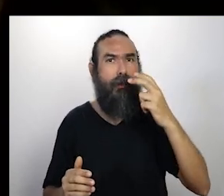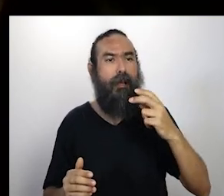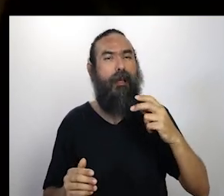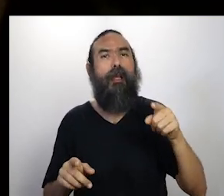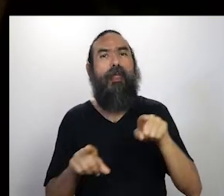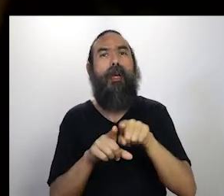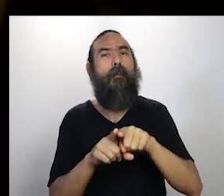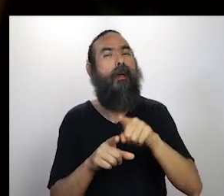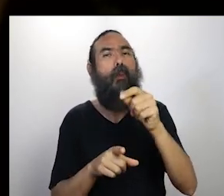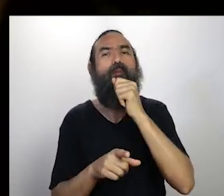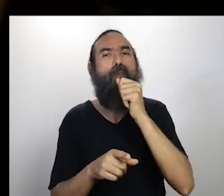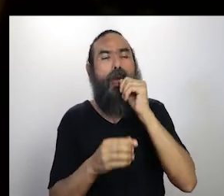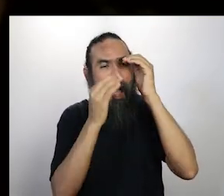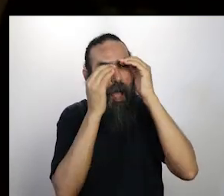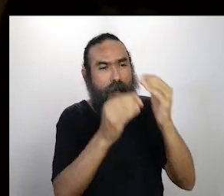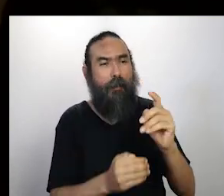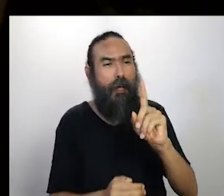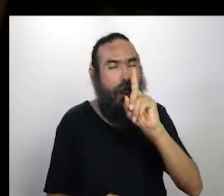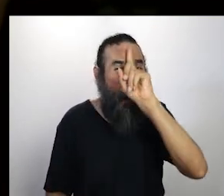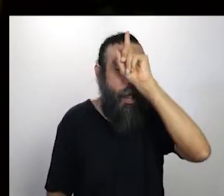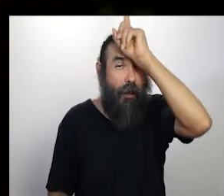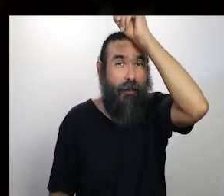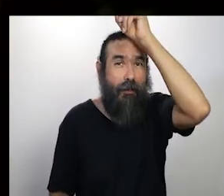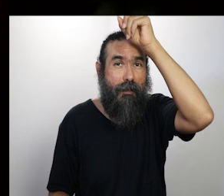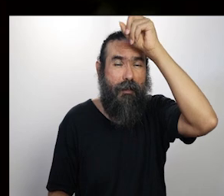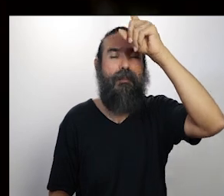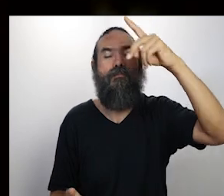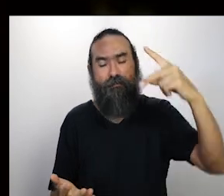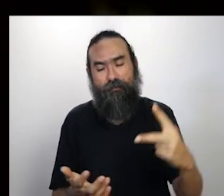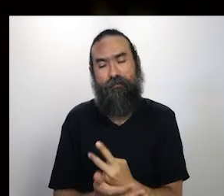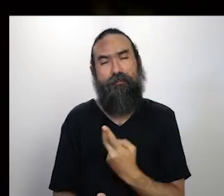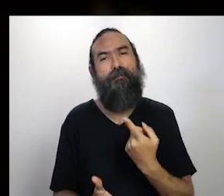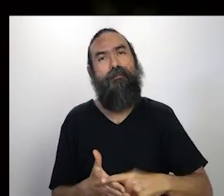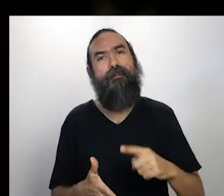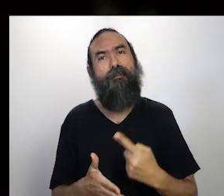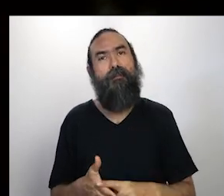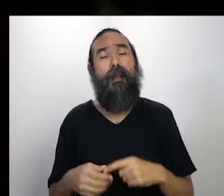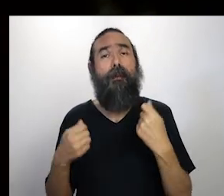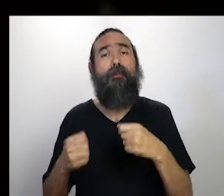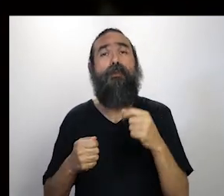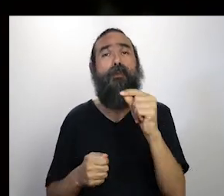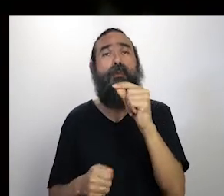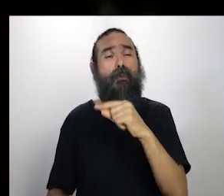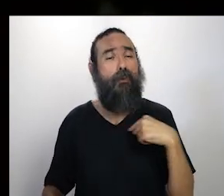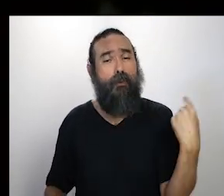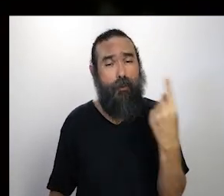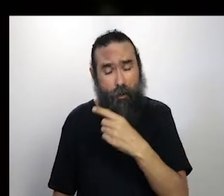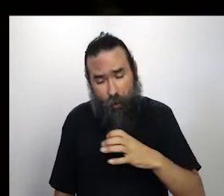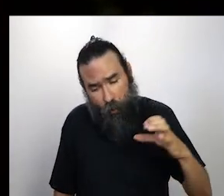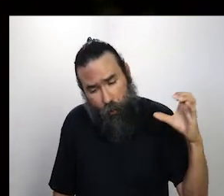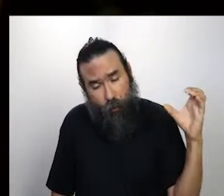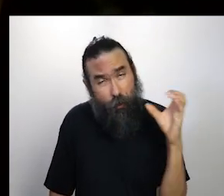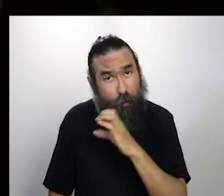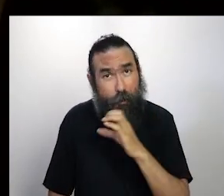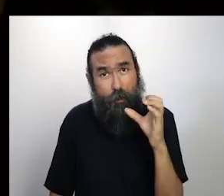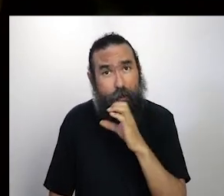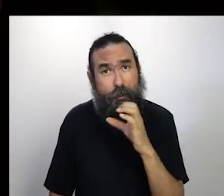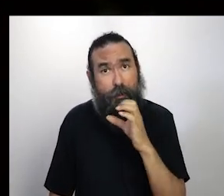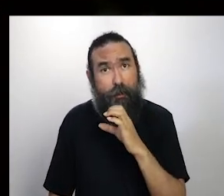área ambiental, as pessoas estão tendo, e aí esses problemas vão acontecendo. Então, a gente precisa urgentemente